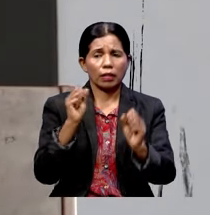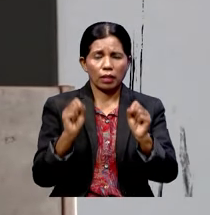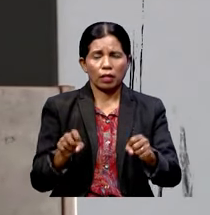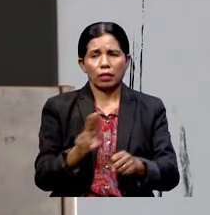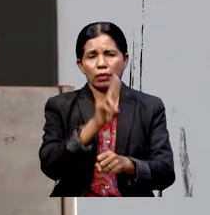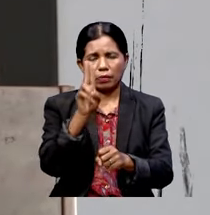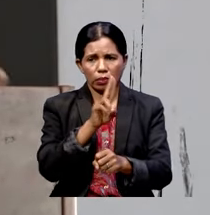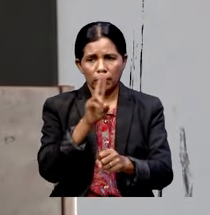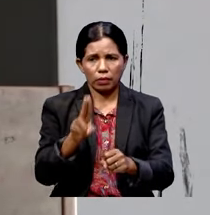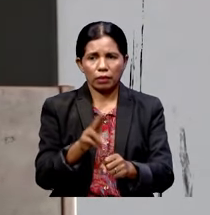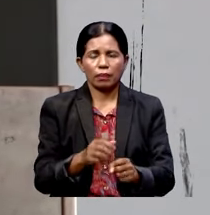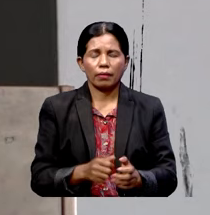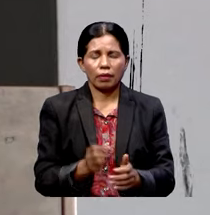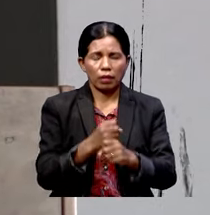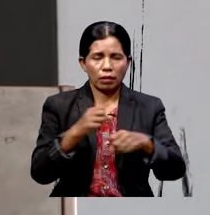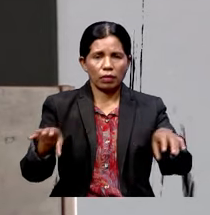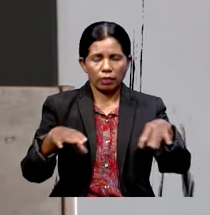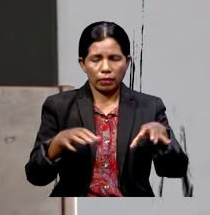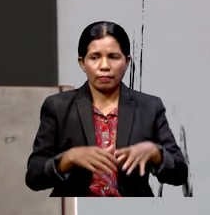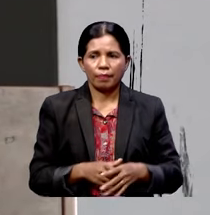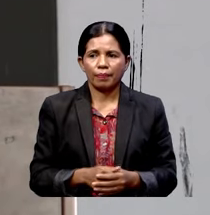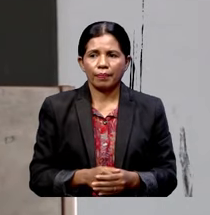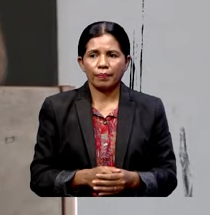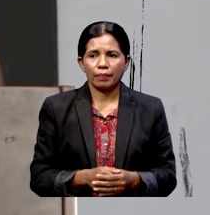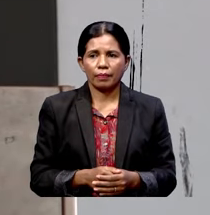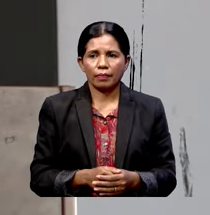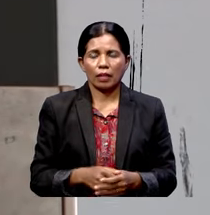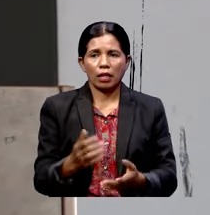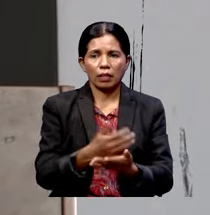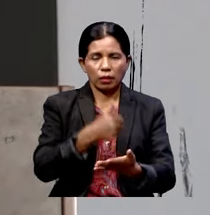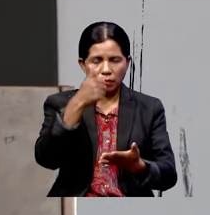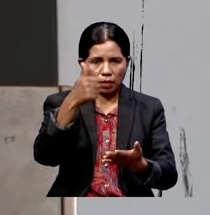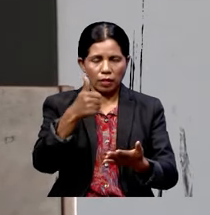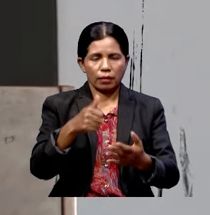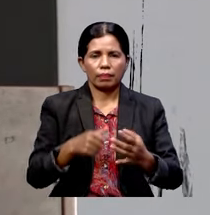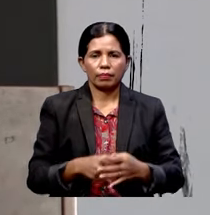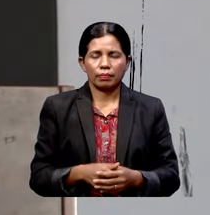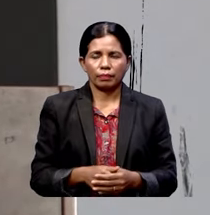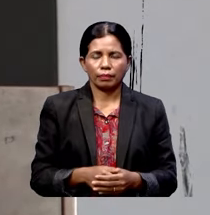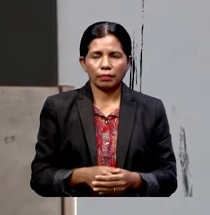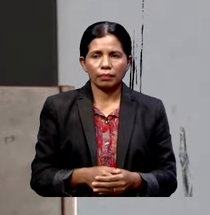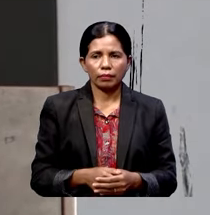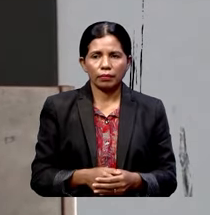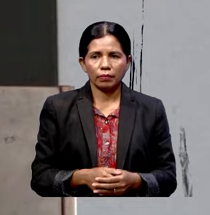tu alau café a tu menar o café dele